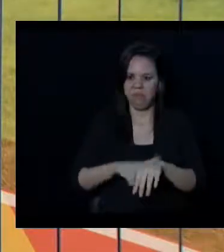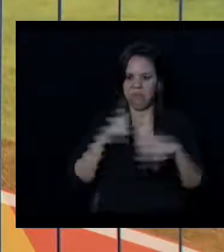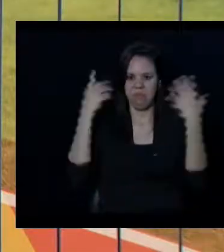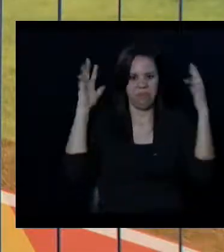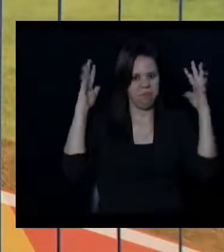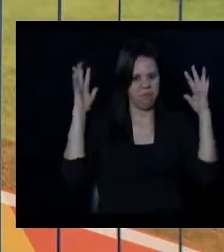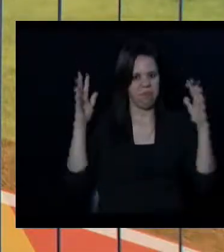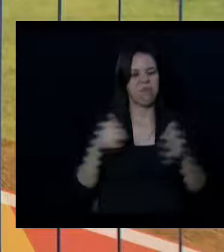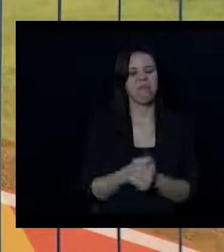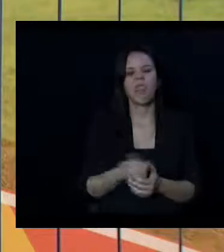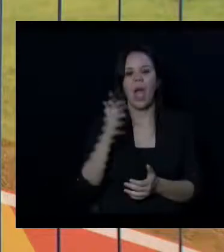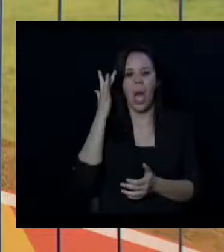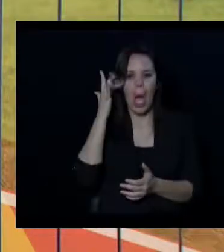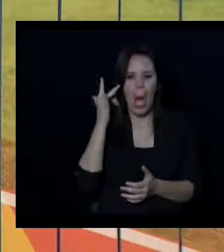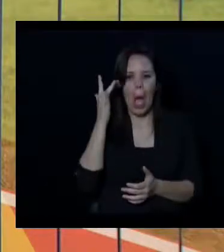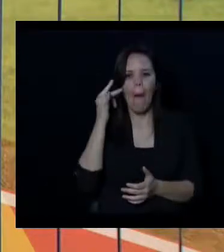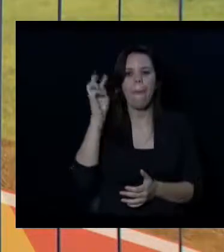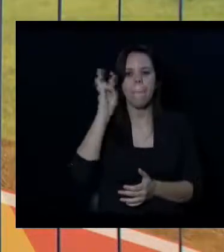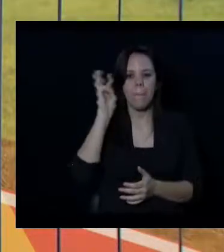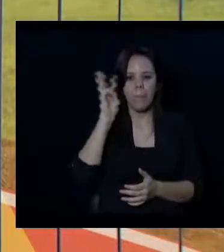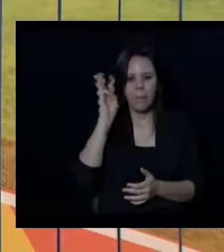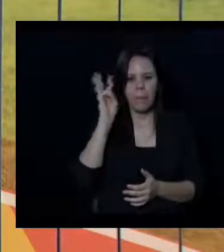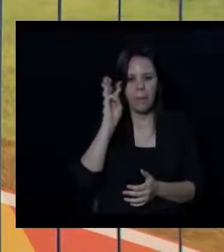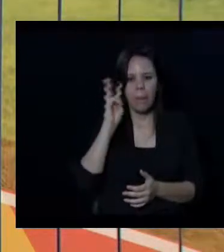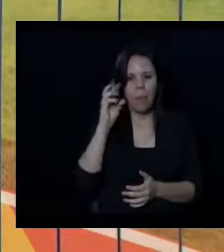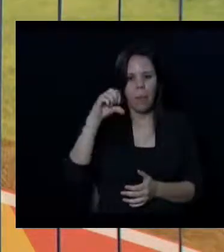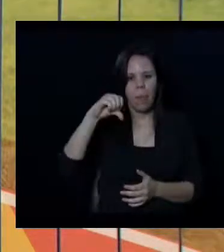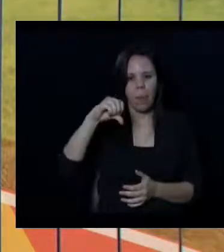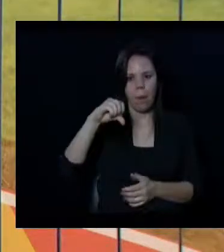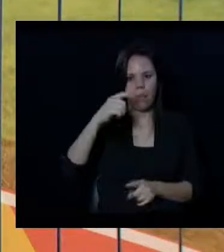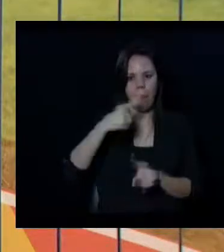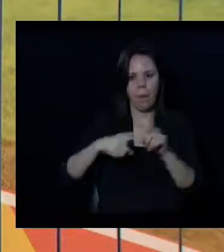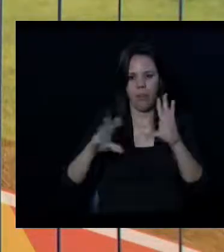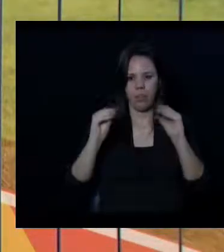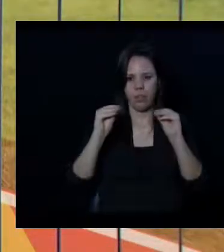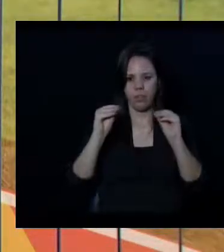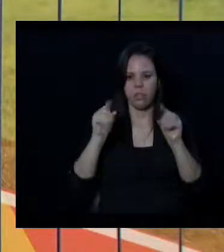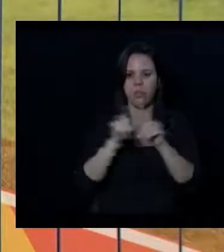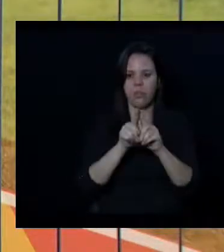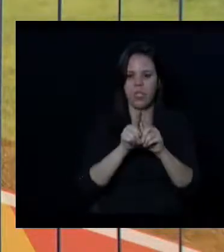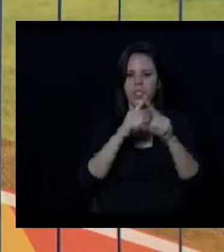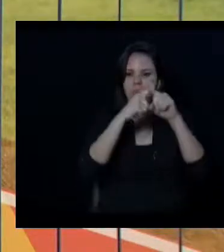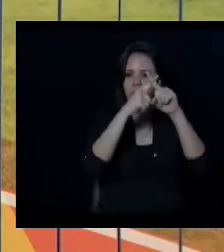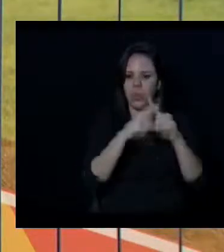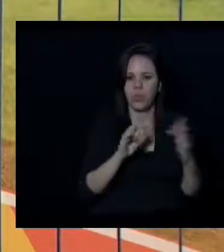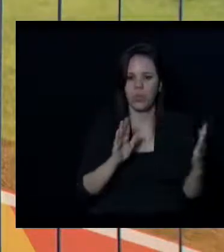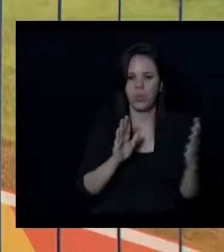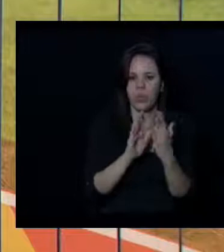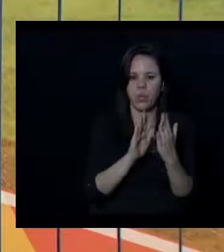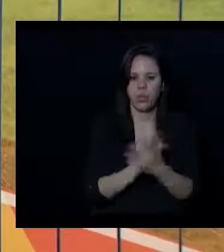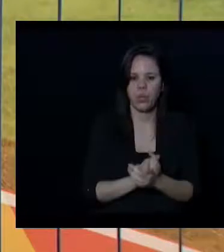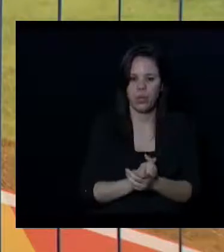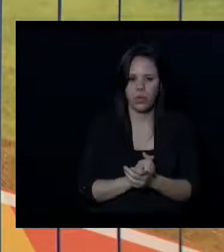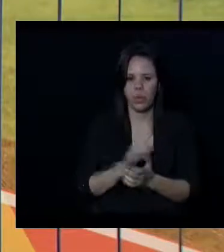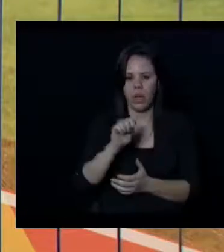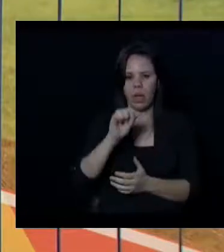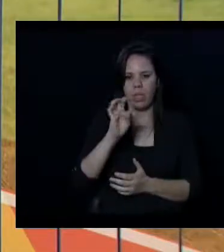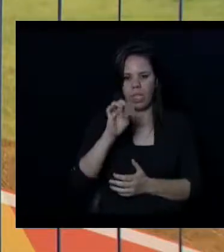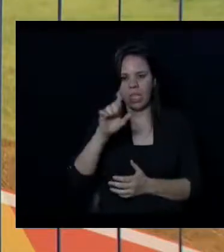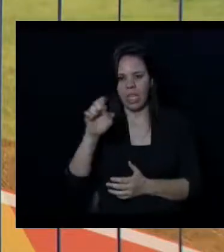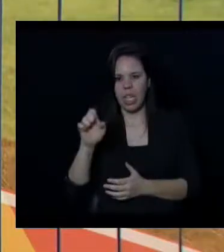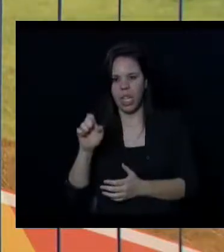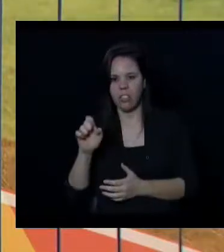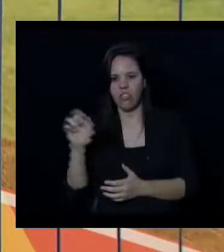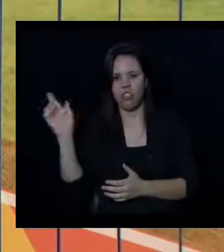comemorar. Amanhã, já na terça-feira, 9h30 da noite, tem duelo diante do Atlético Goianiense, terceiro colocado,